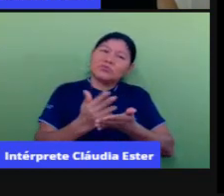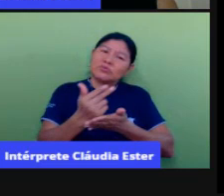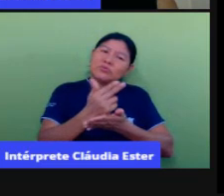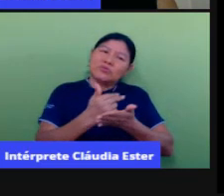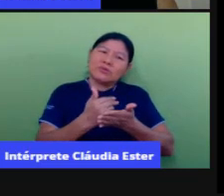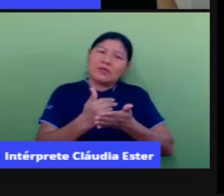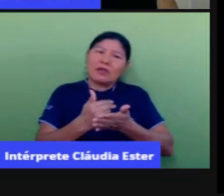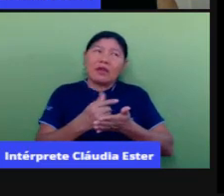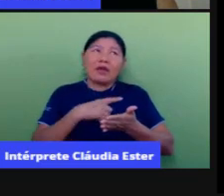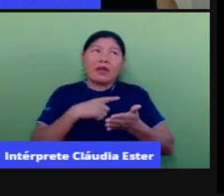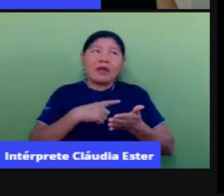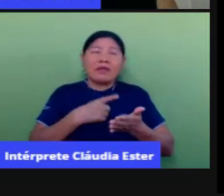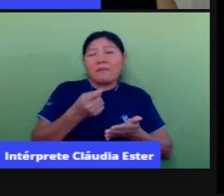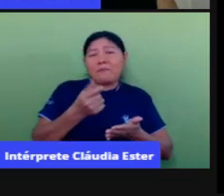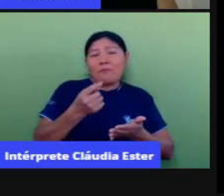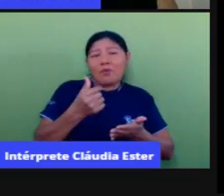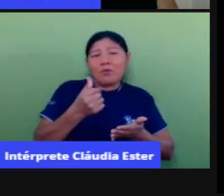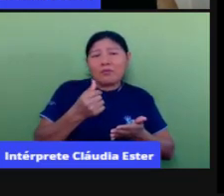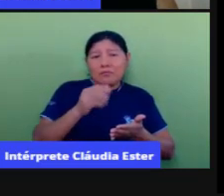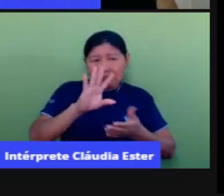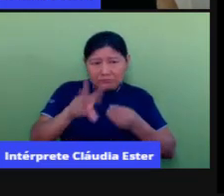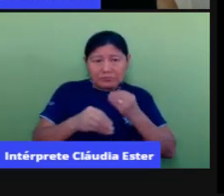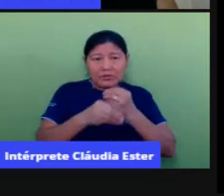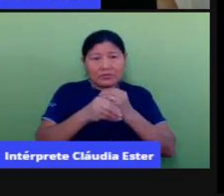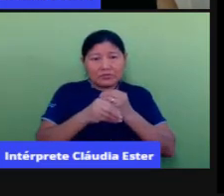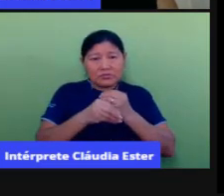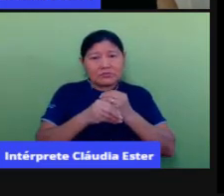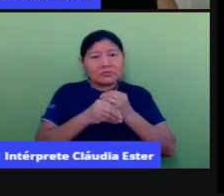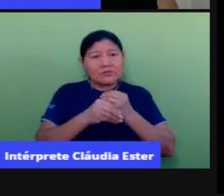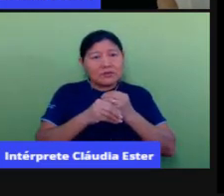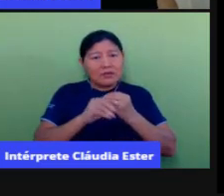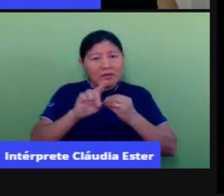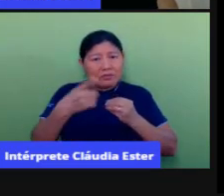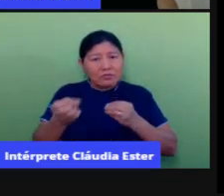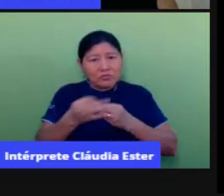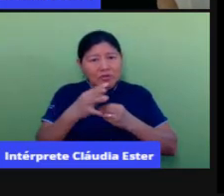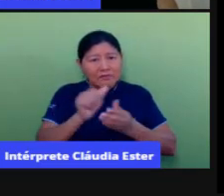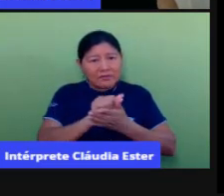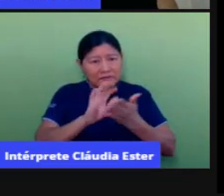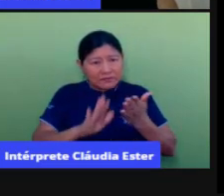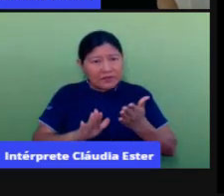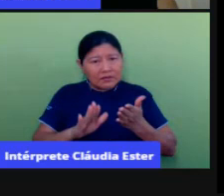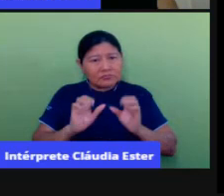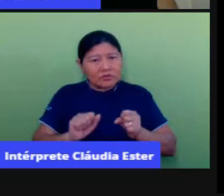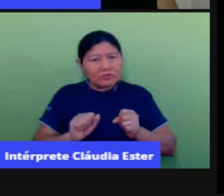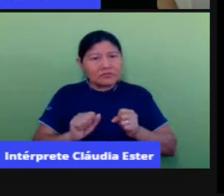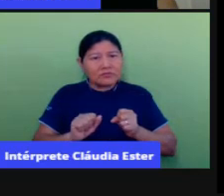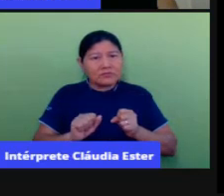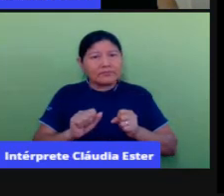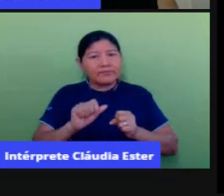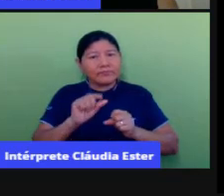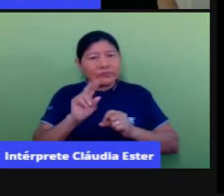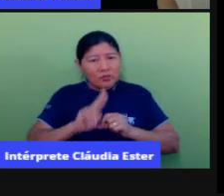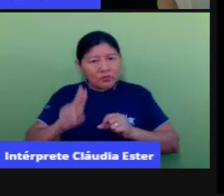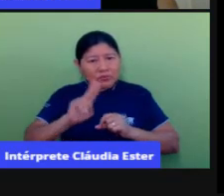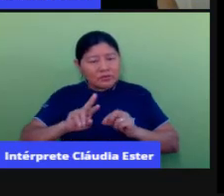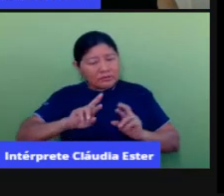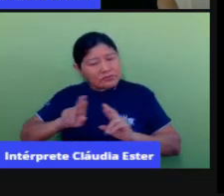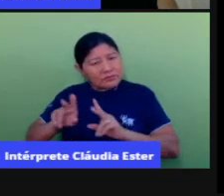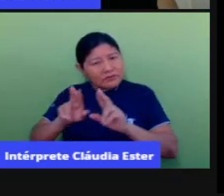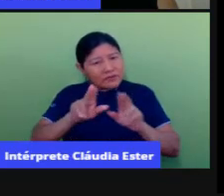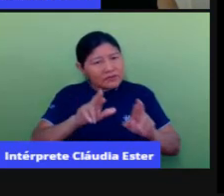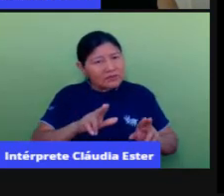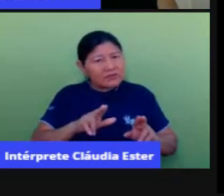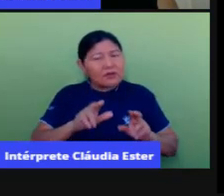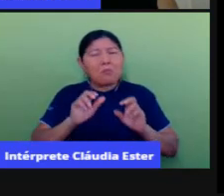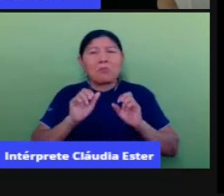pouco. Eu posso propor, então, uma atividade, outras atividades, utilizando outros meios, outros recursos para esse desenho? Eu